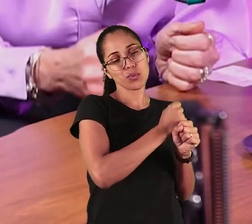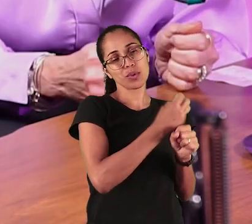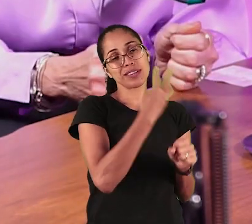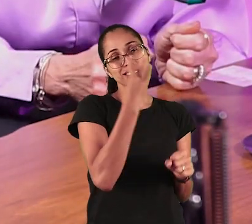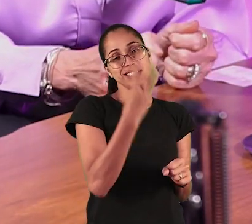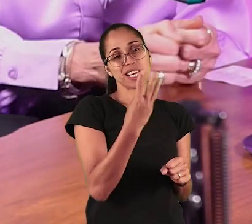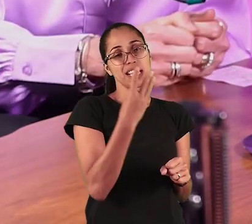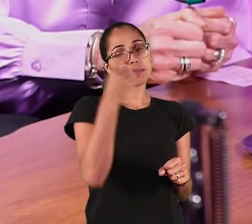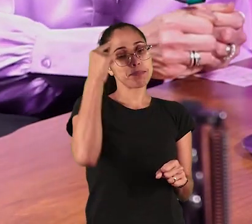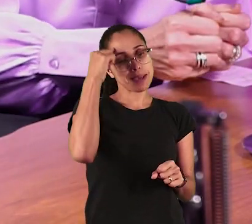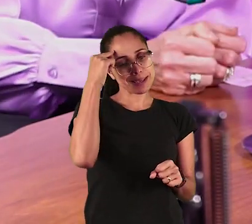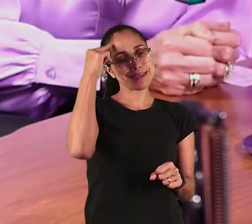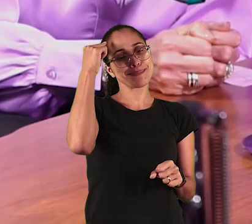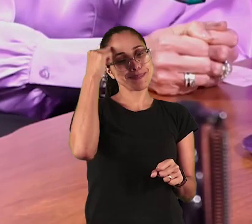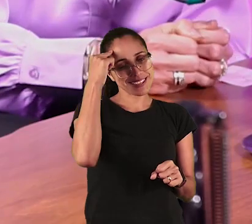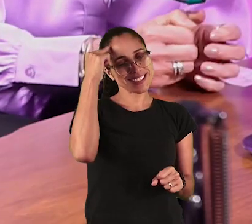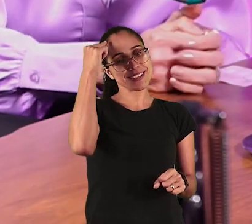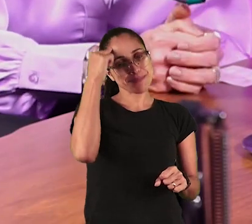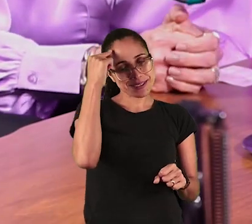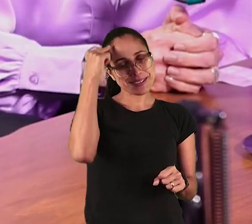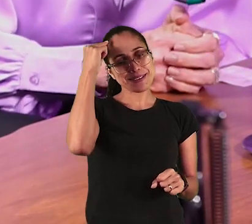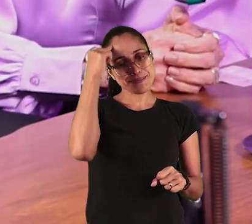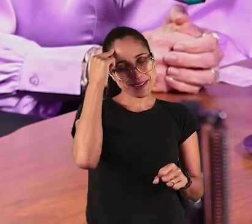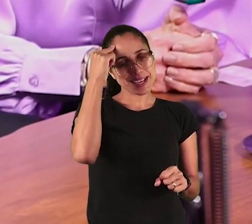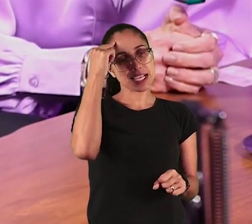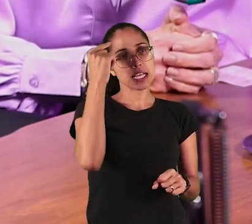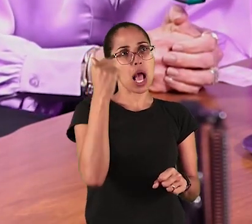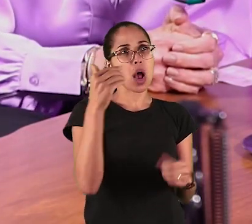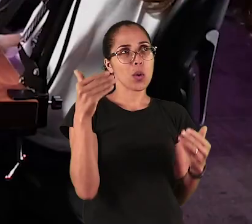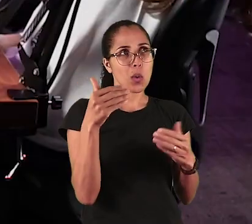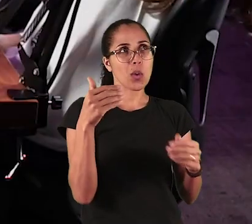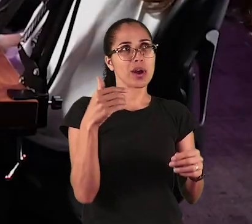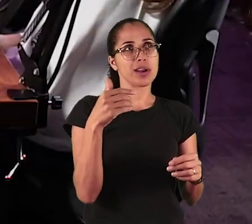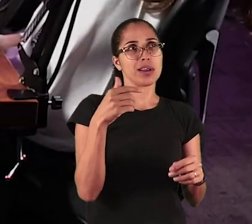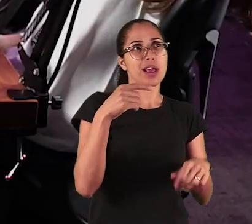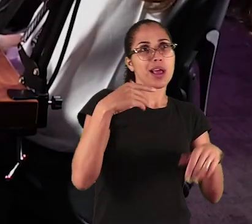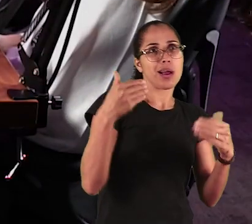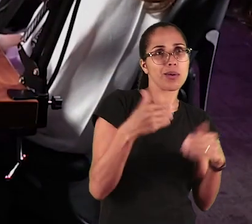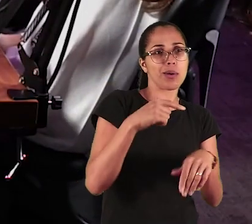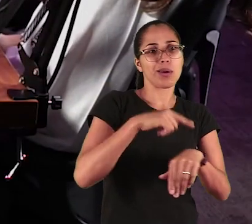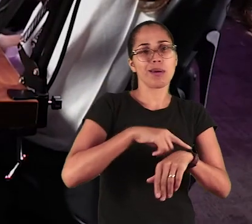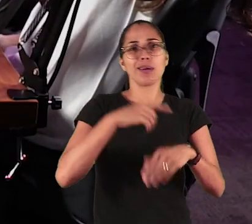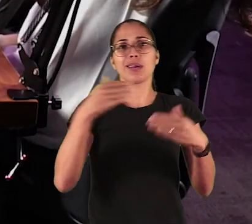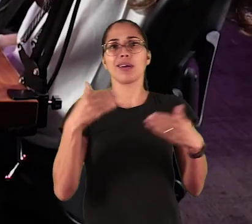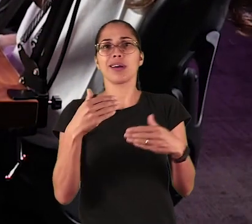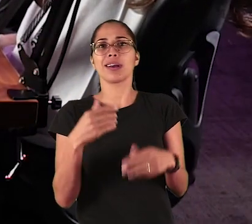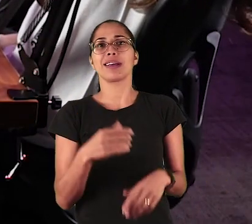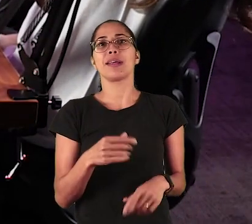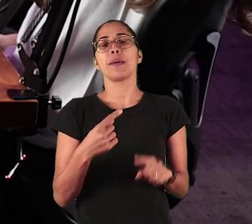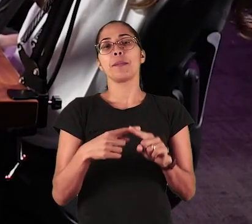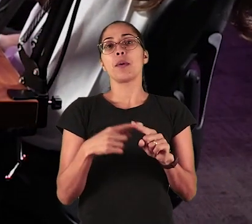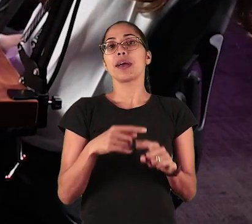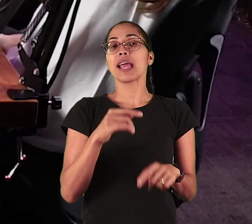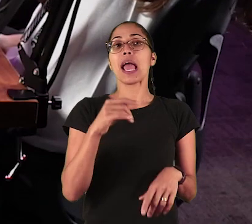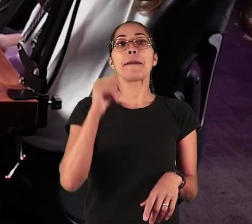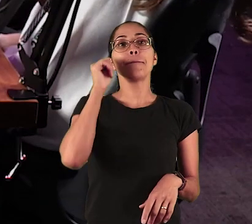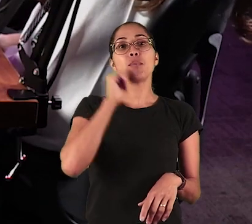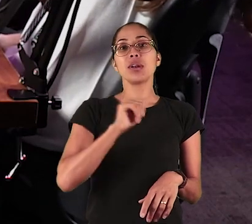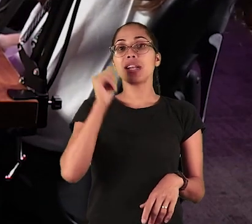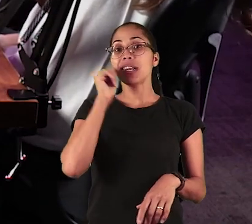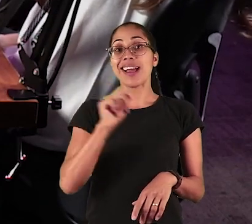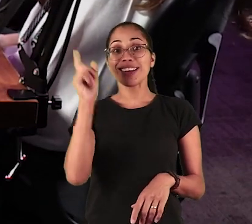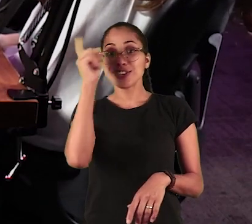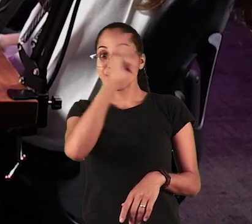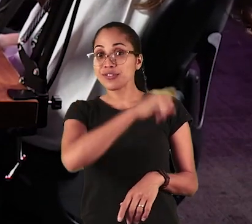vou ter coragem agora eu vou pedir a demissão então que as mulheres nem o direito de pedir demissão ela tem